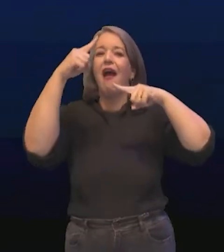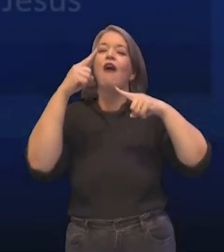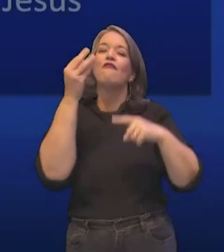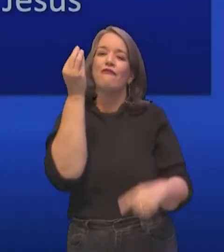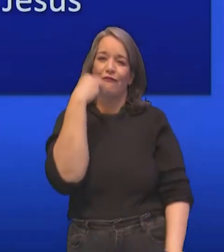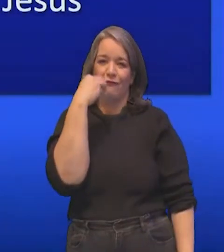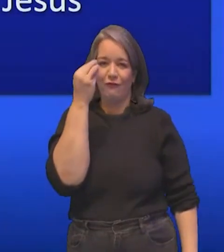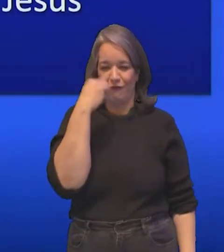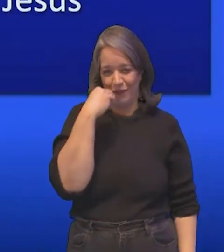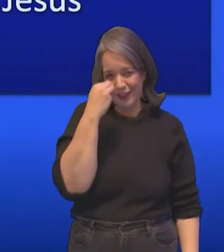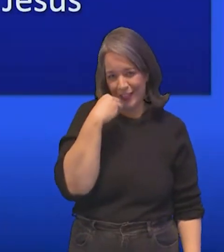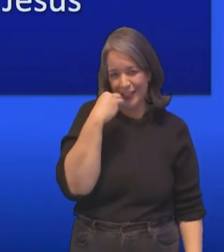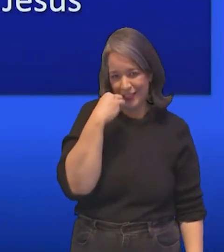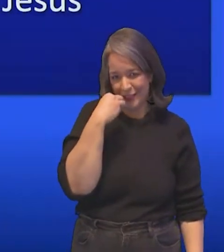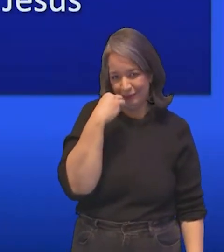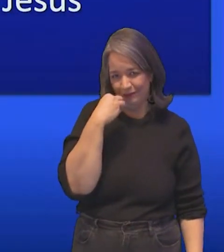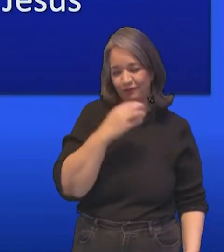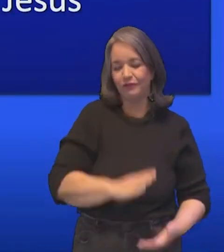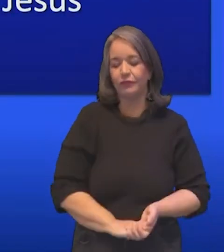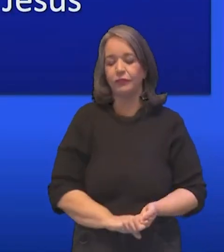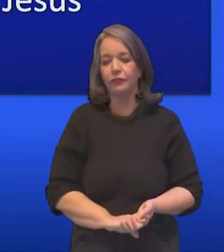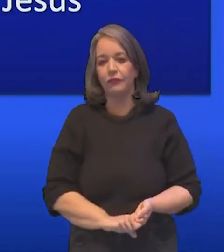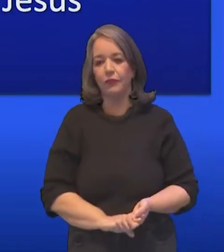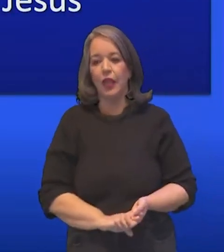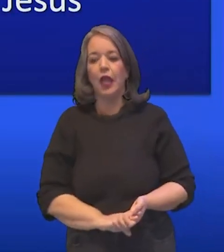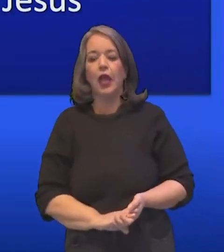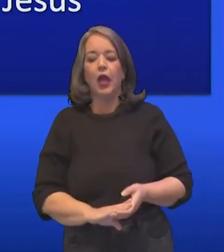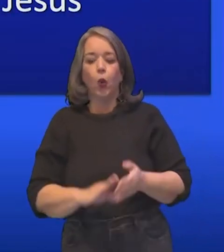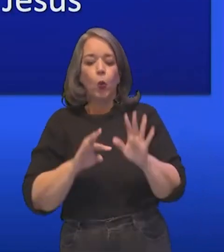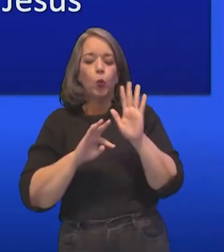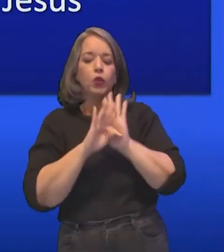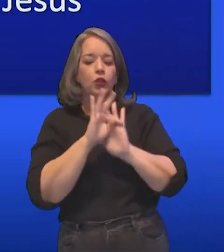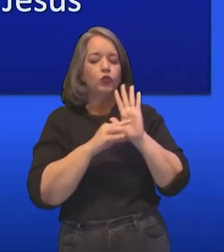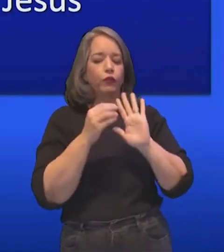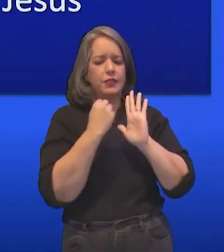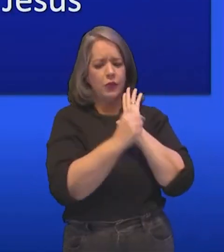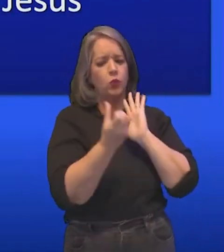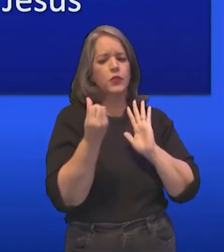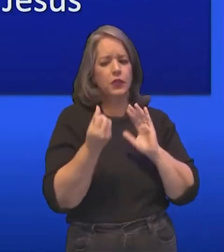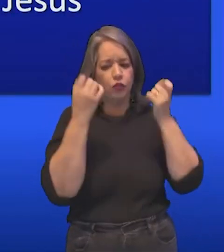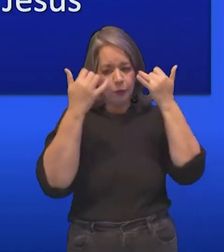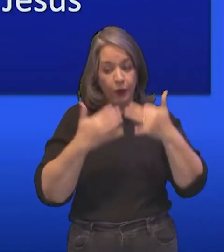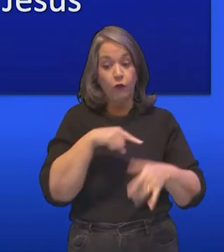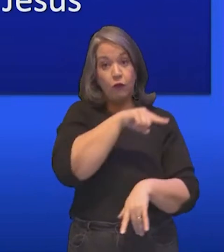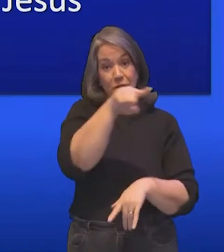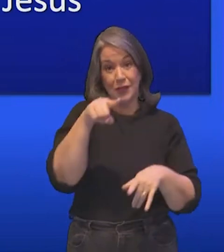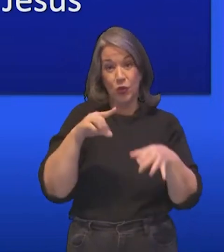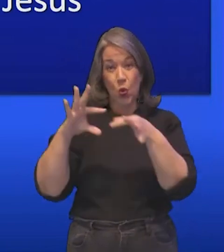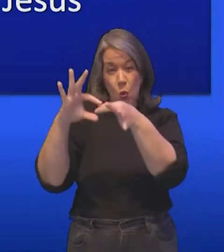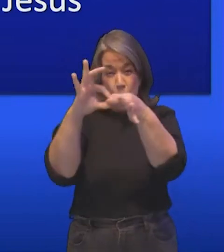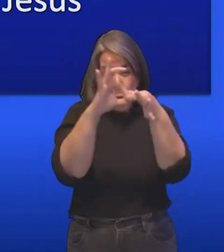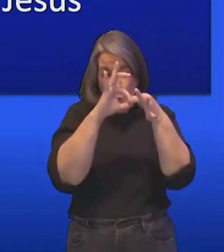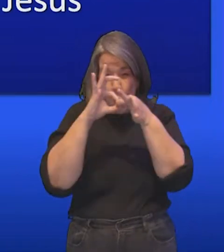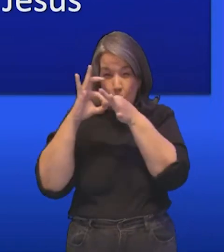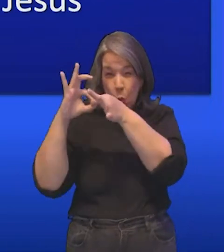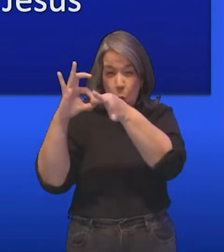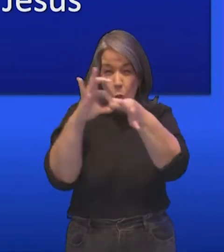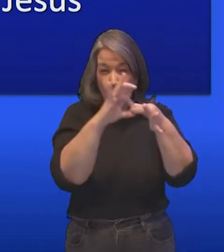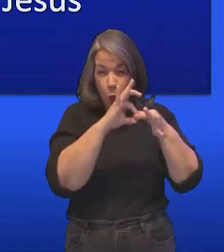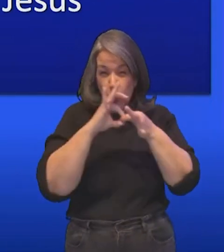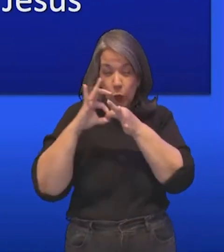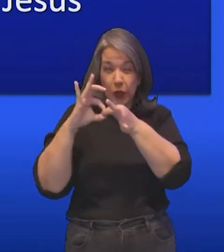que vocês, unânimes e a uma só voz, glorifiquem o Deus e